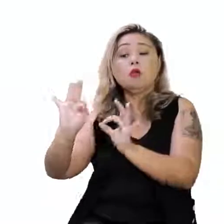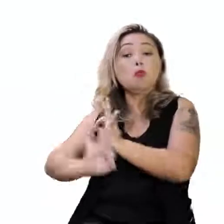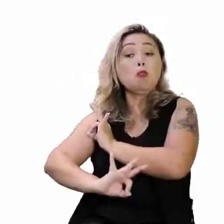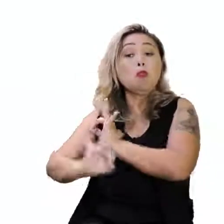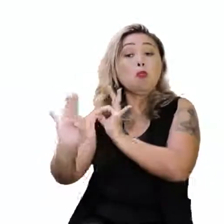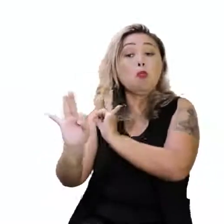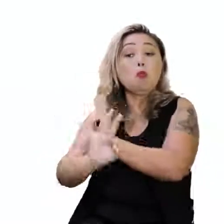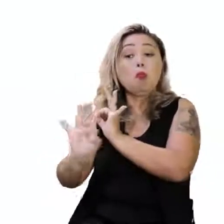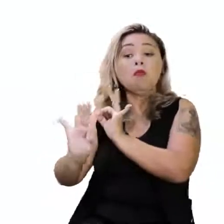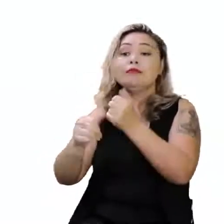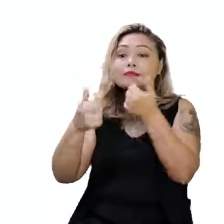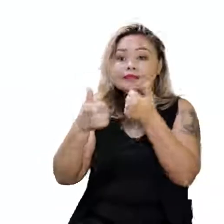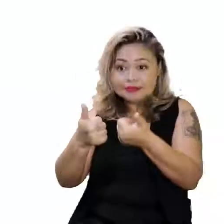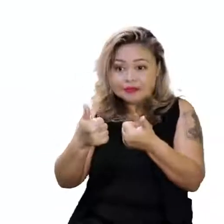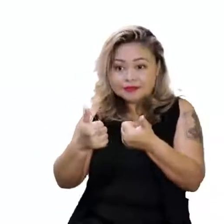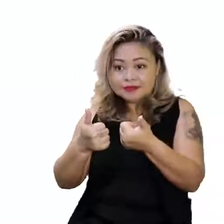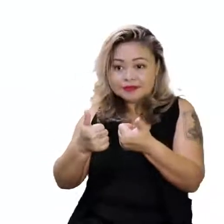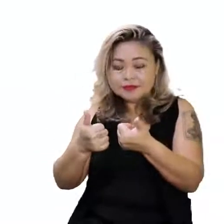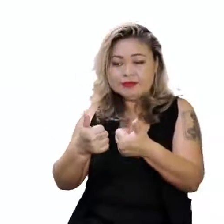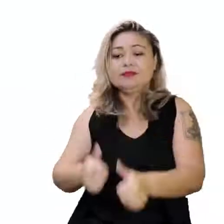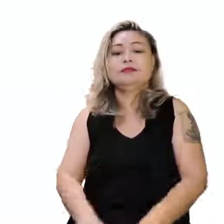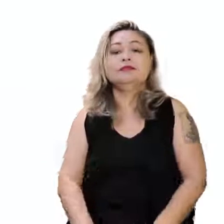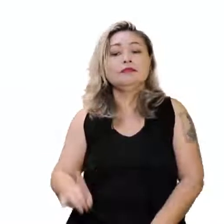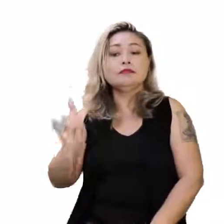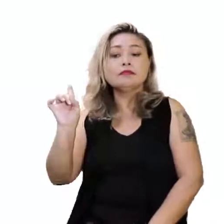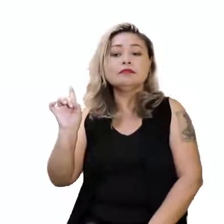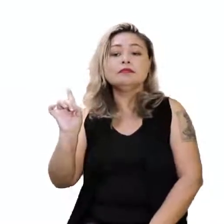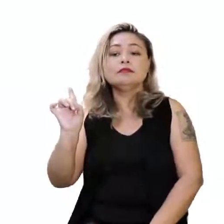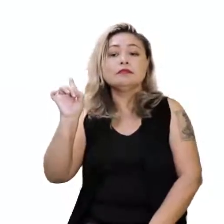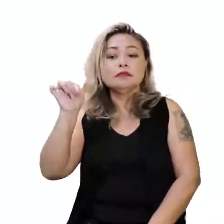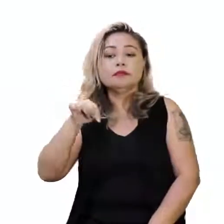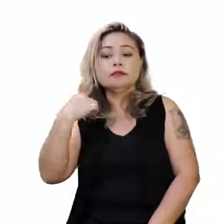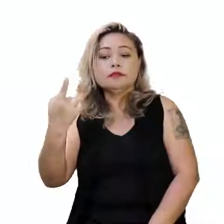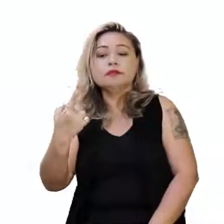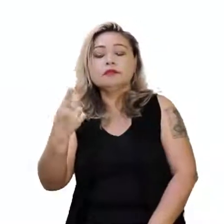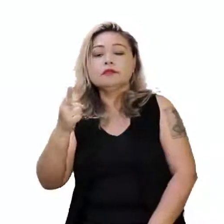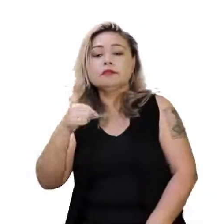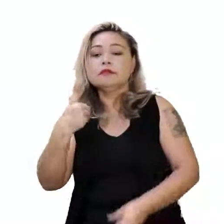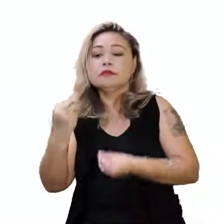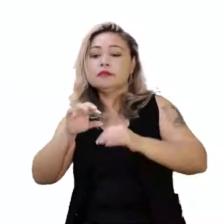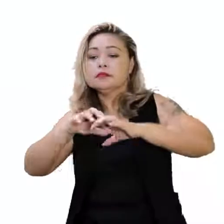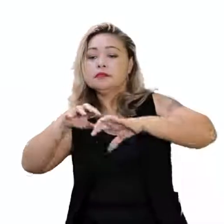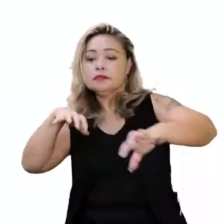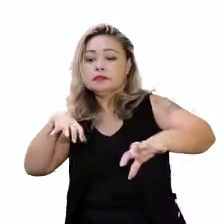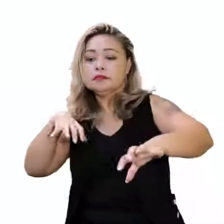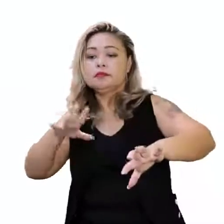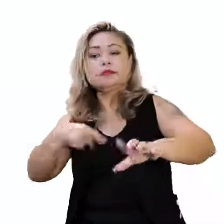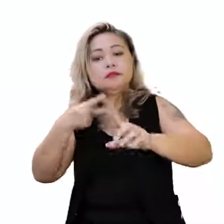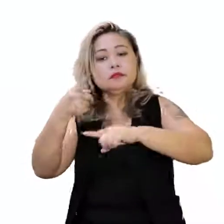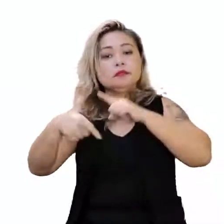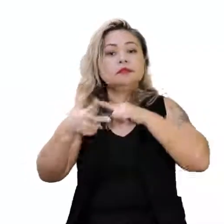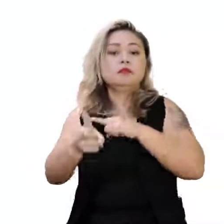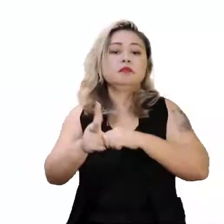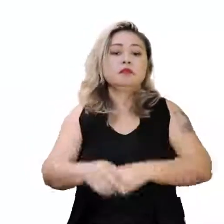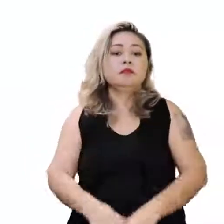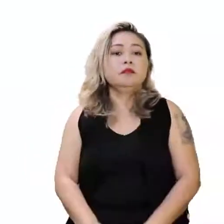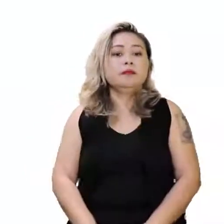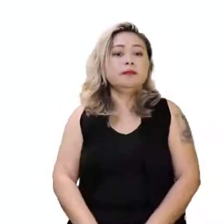nenhuma. Tá? Então, essa questão é uma das formas de isolamento, mas vamos para